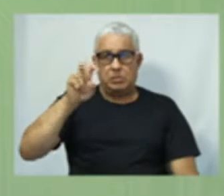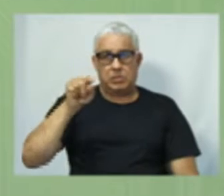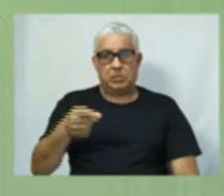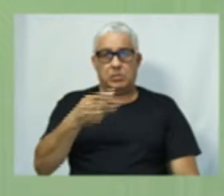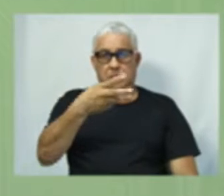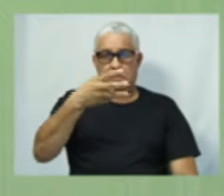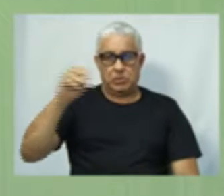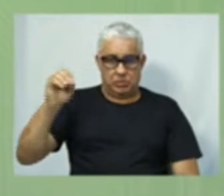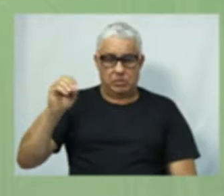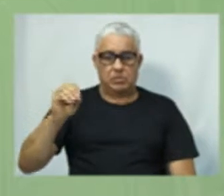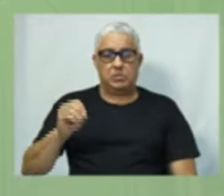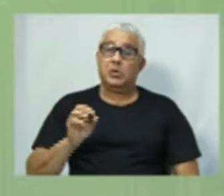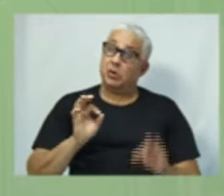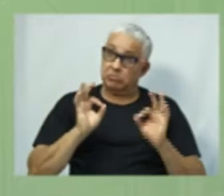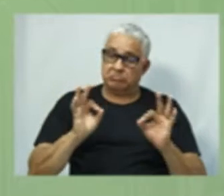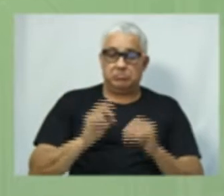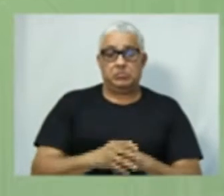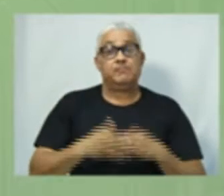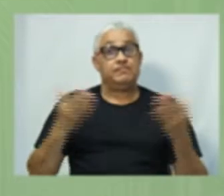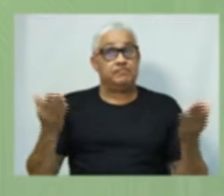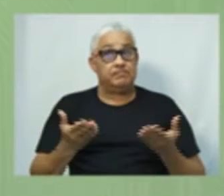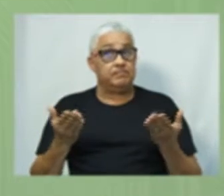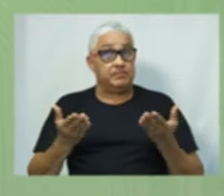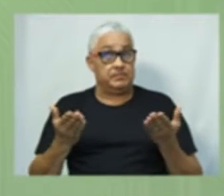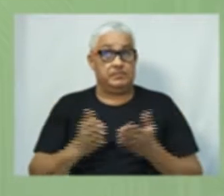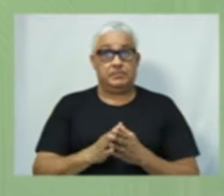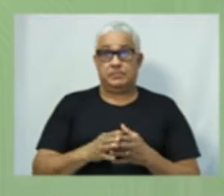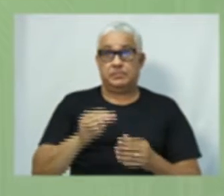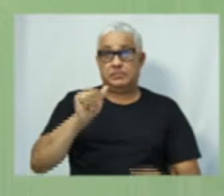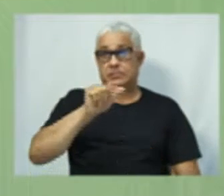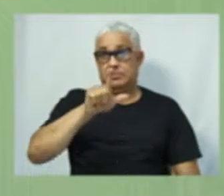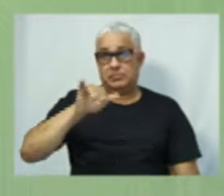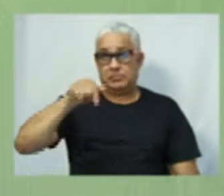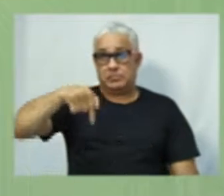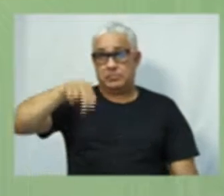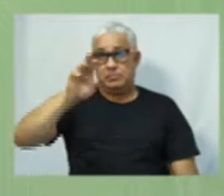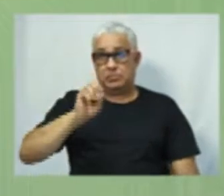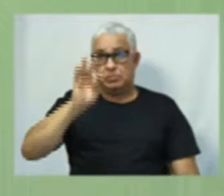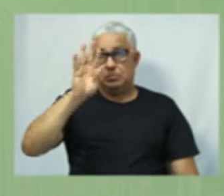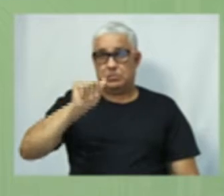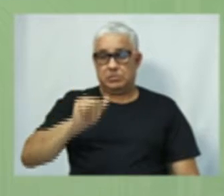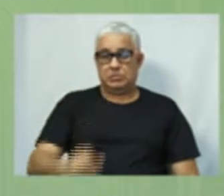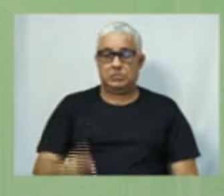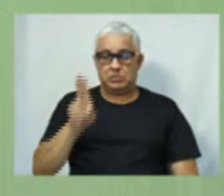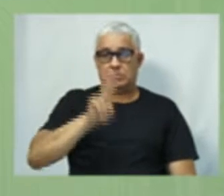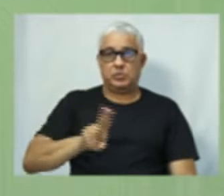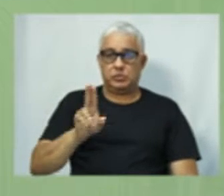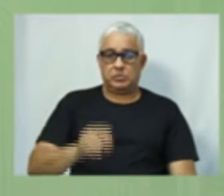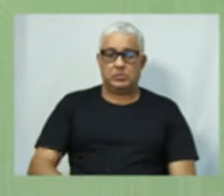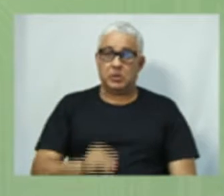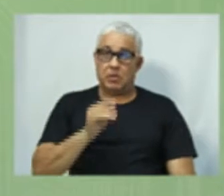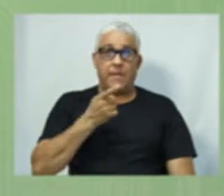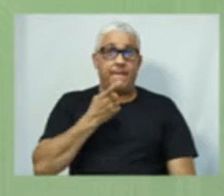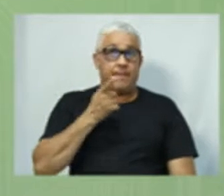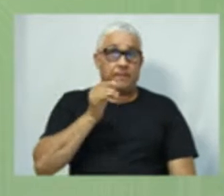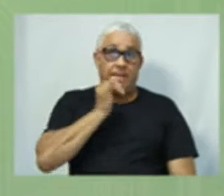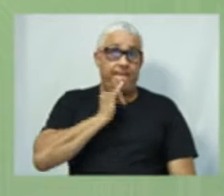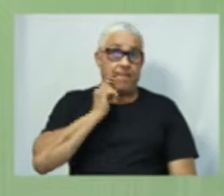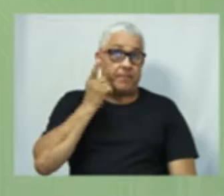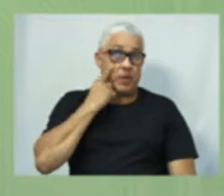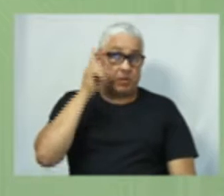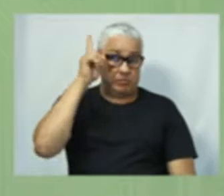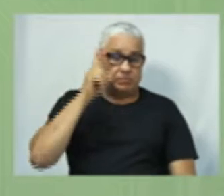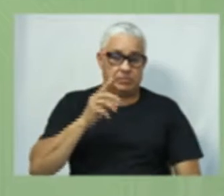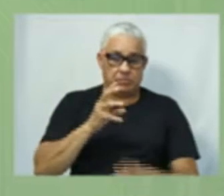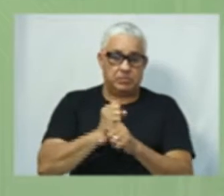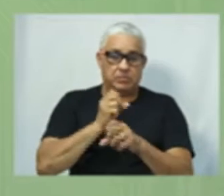215.300. É isso aí. Agora, qual é a alíquota que será usada? Aqui está o cálculo, ó,